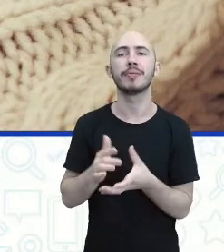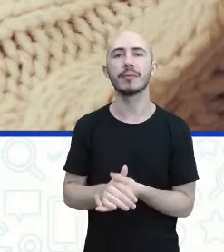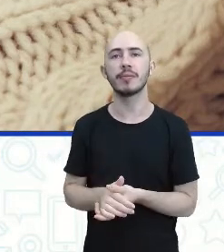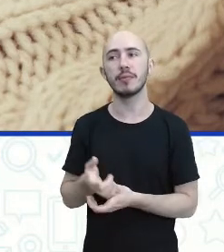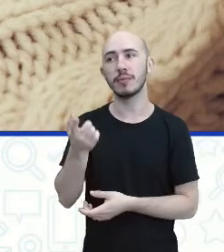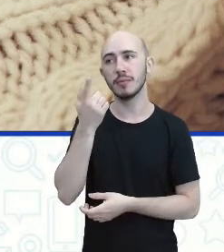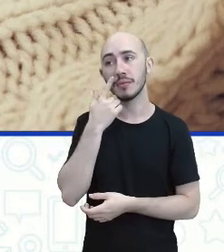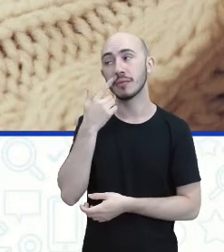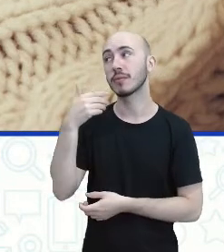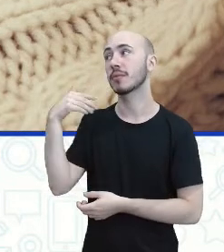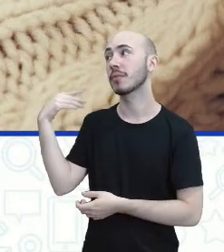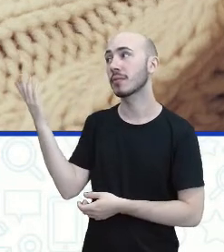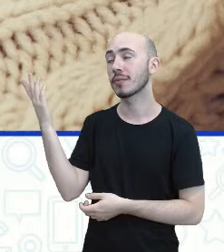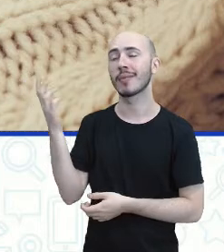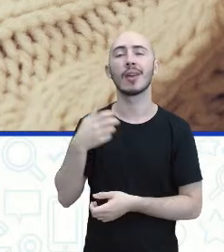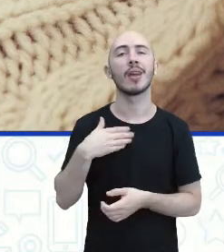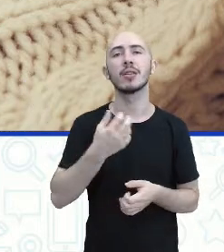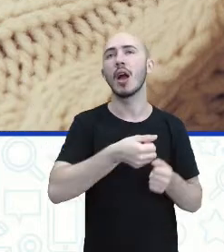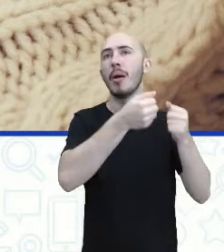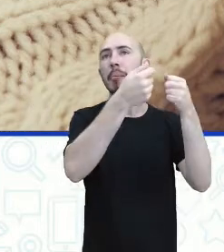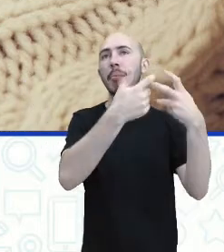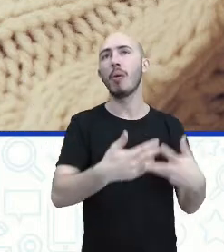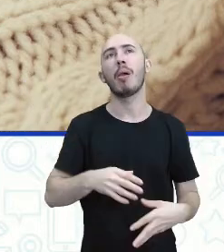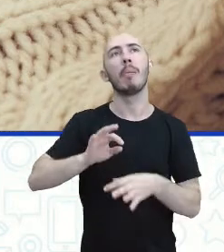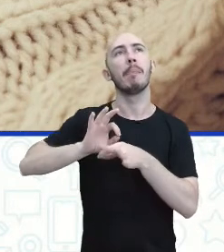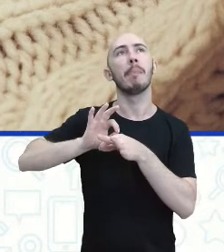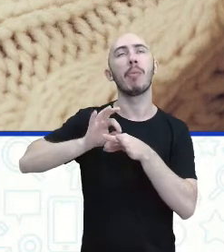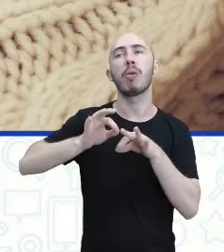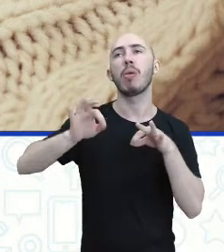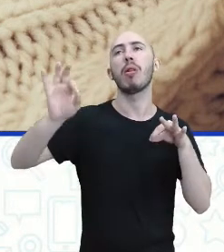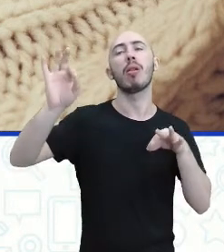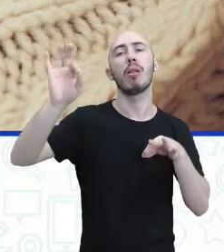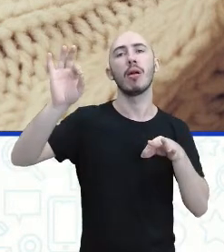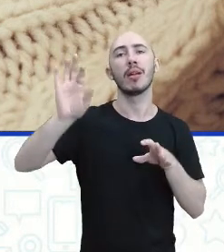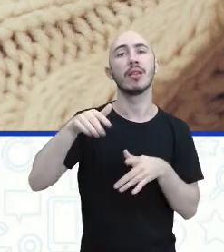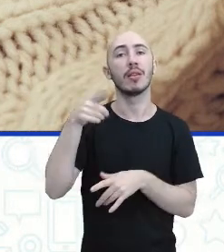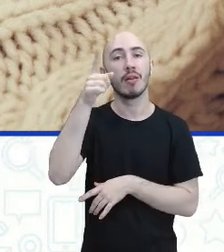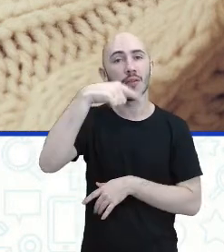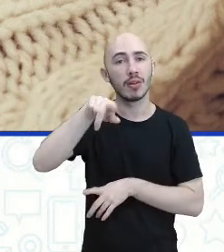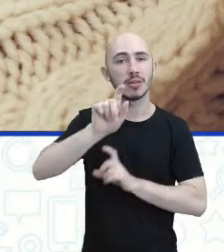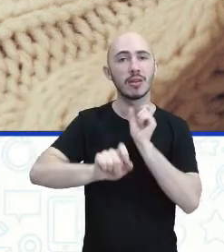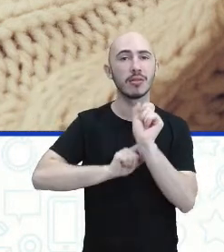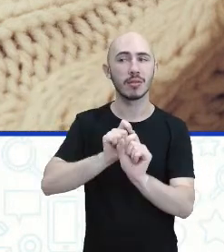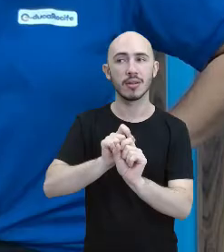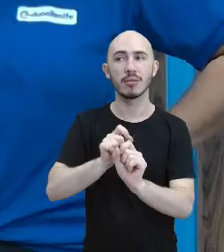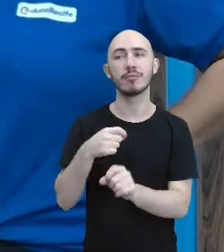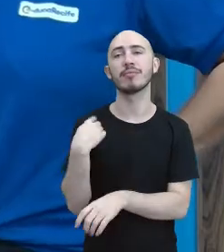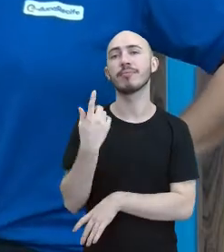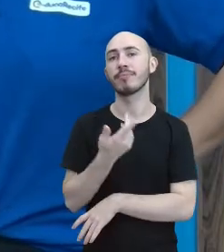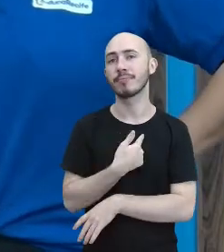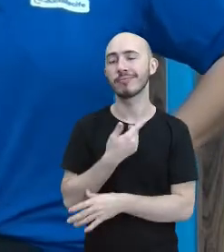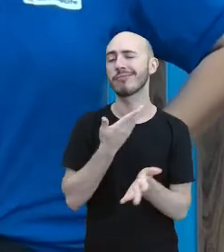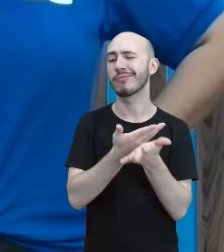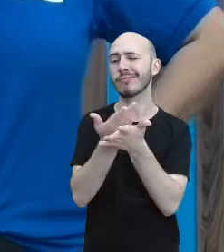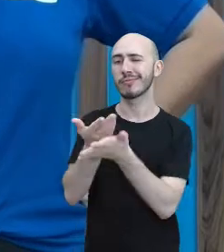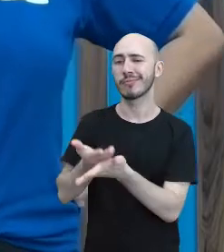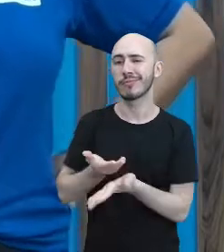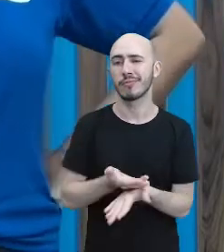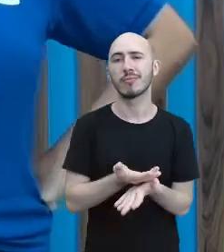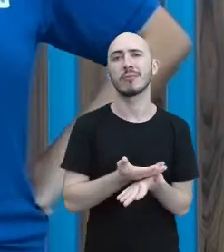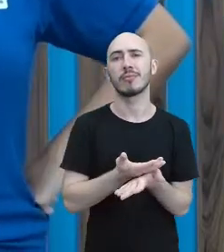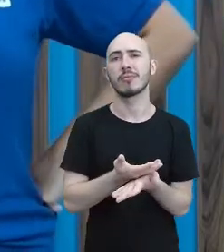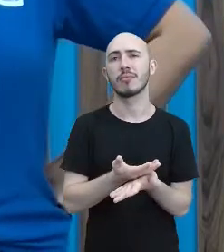E aí, eu sei que eu falei um bocado hoje. E aí, vejam, a gente tem visto nessas aulas